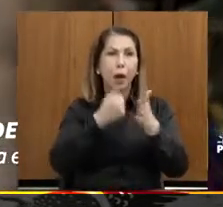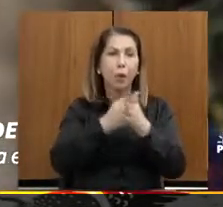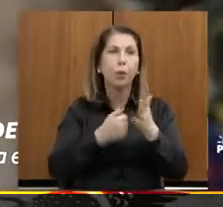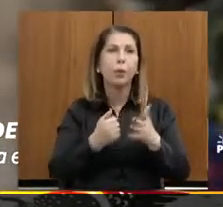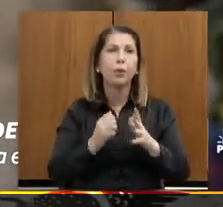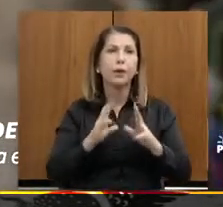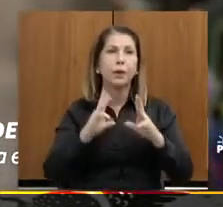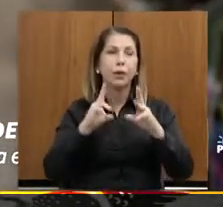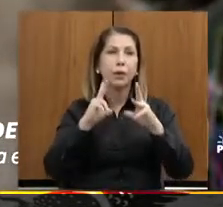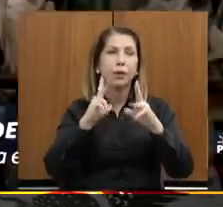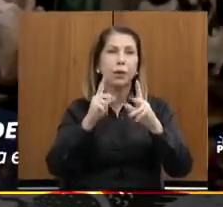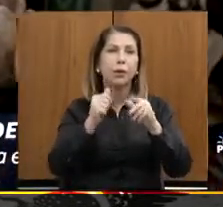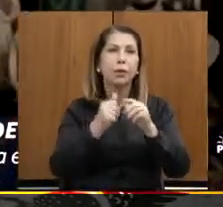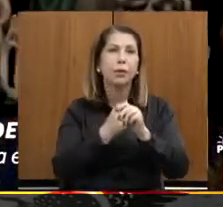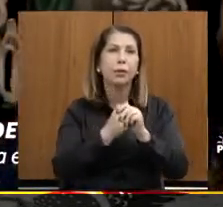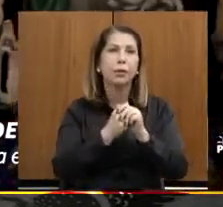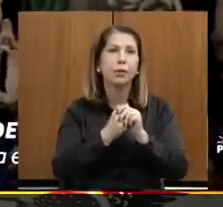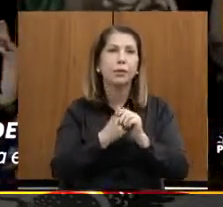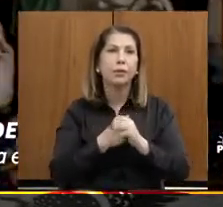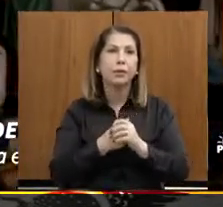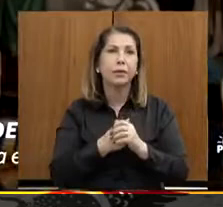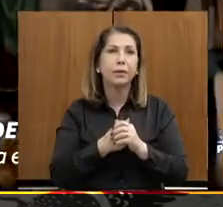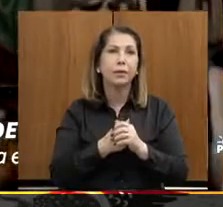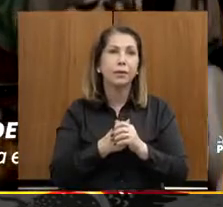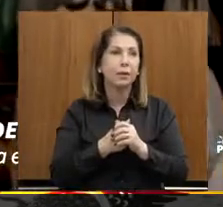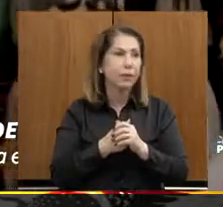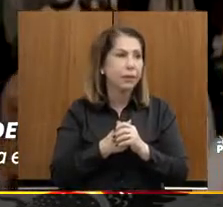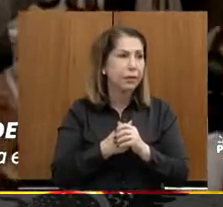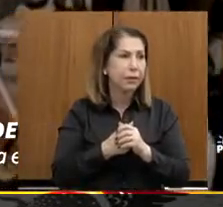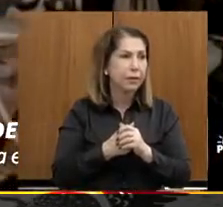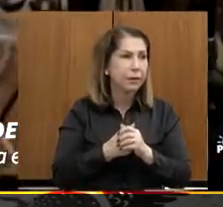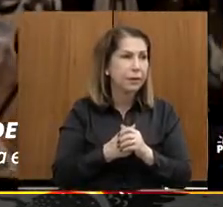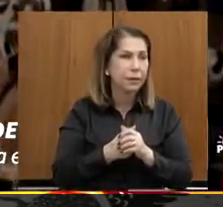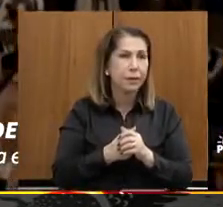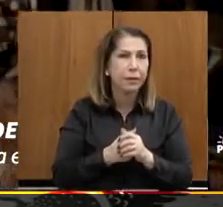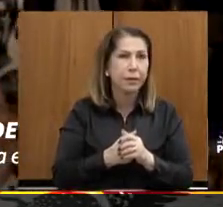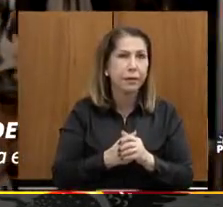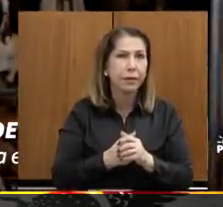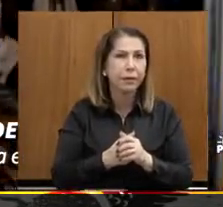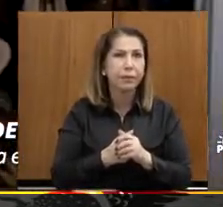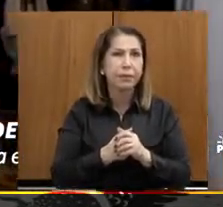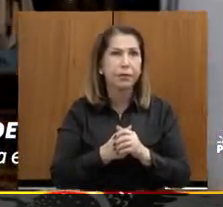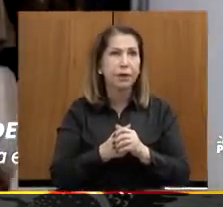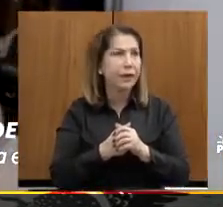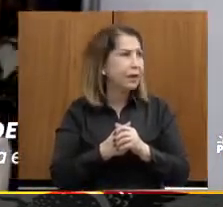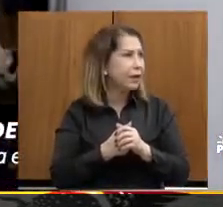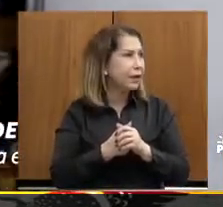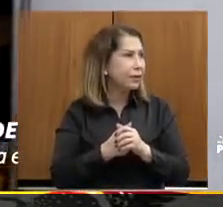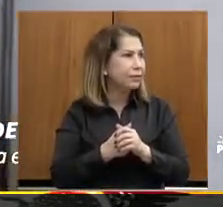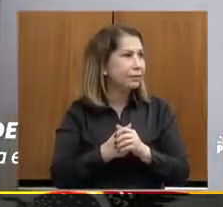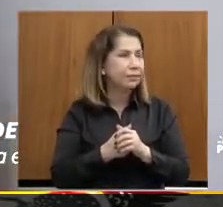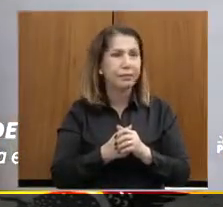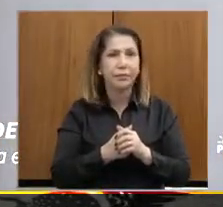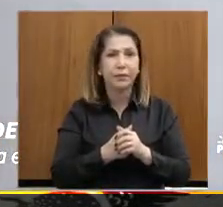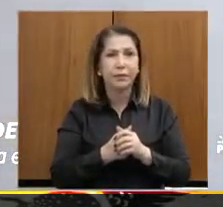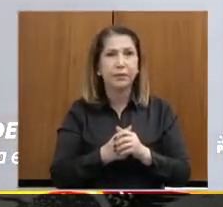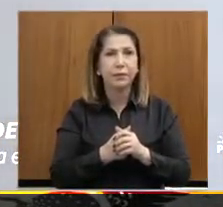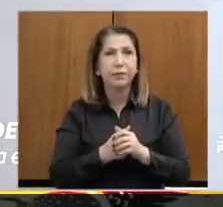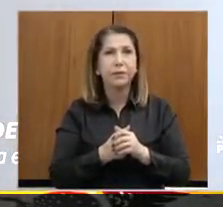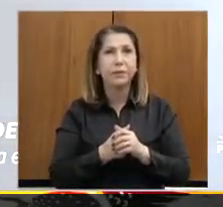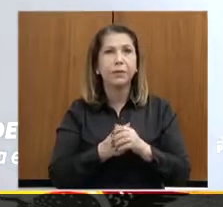é uma música da casa da aproximação de graça divertido engraçado